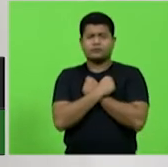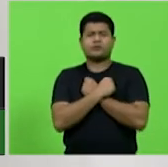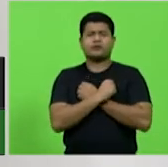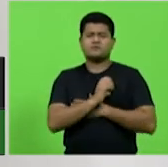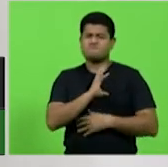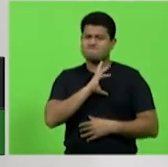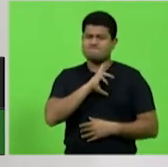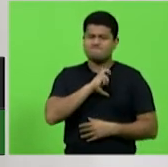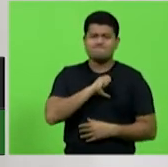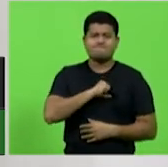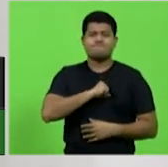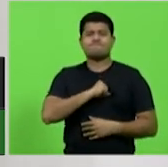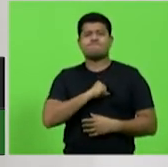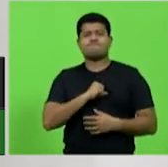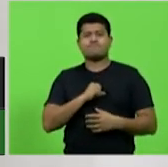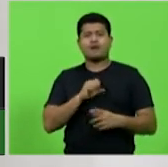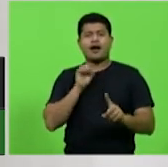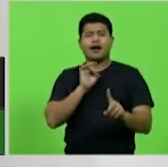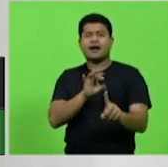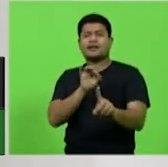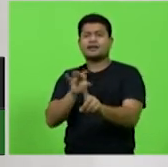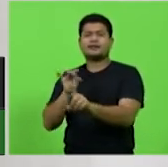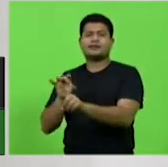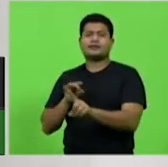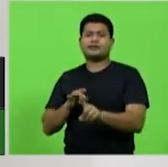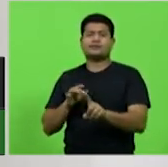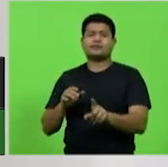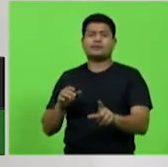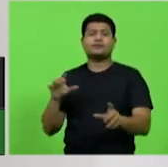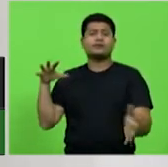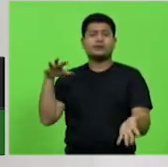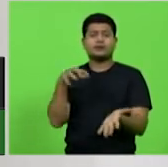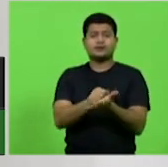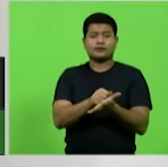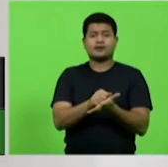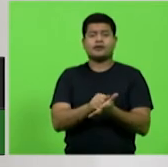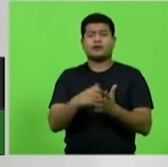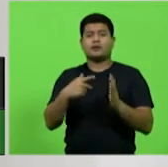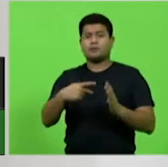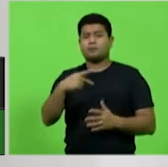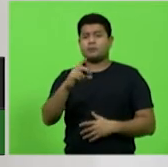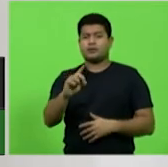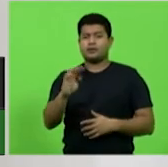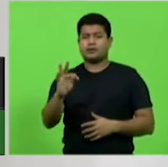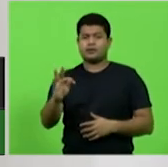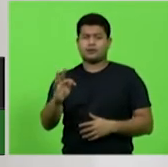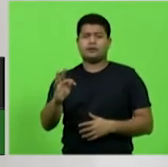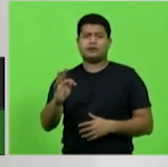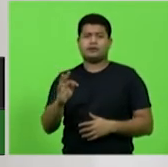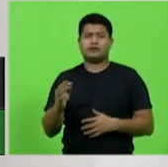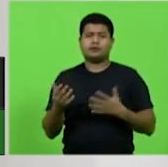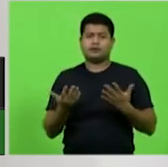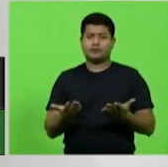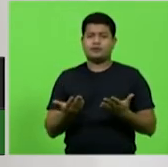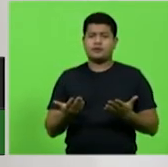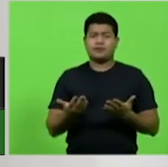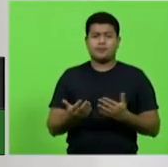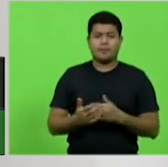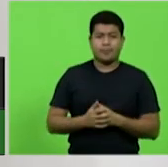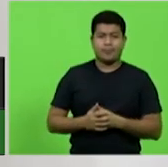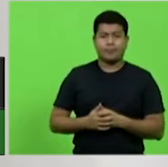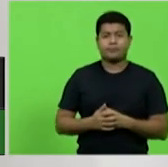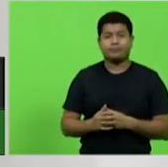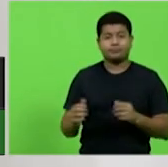amor eu deixo a cada filiado e filiada, cada irmão que a vida me presenteou ao longo dos anos e que